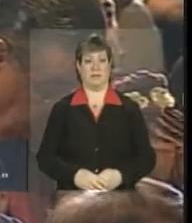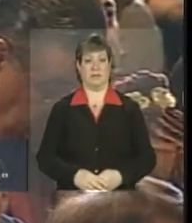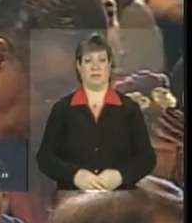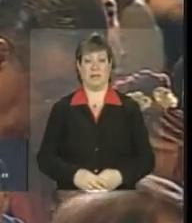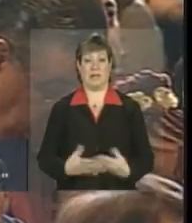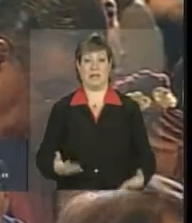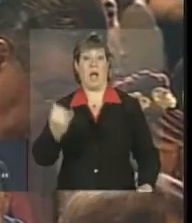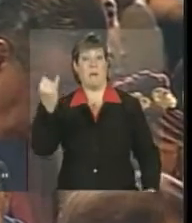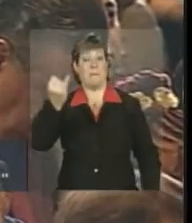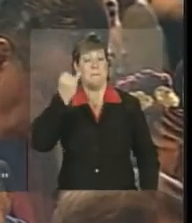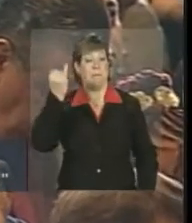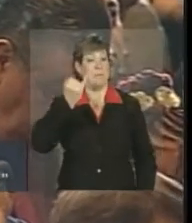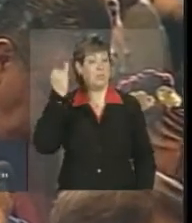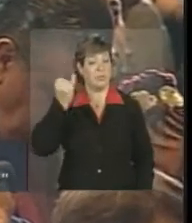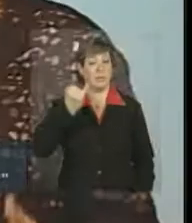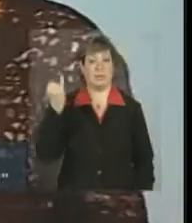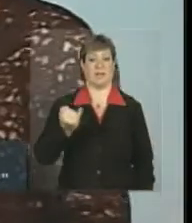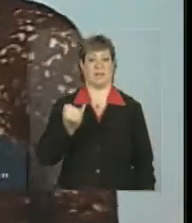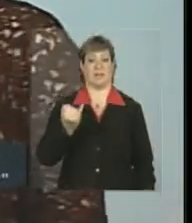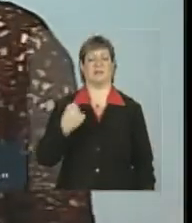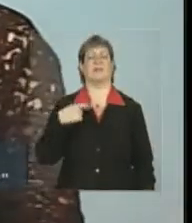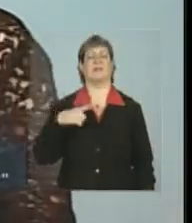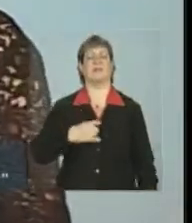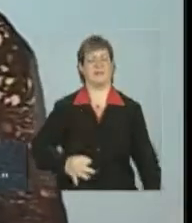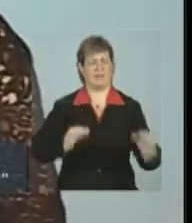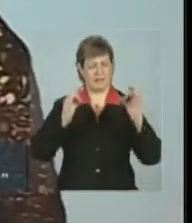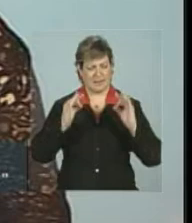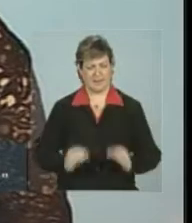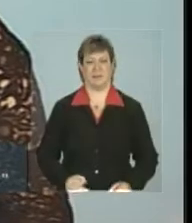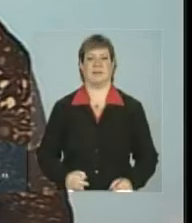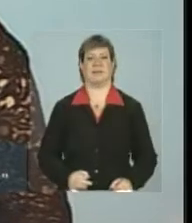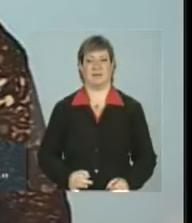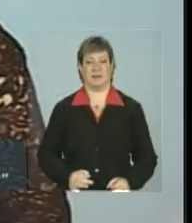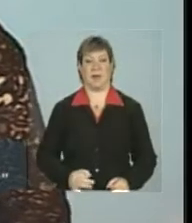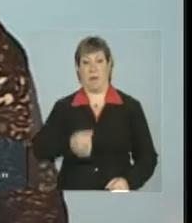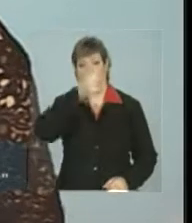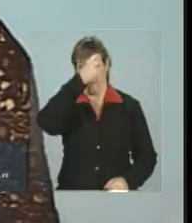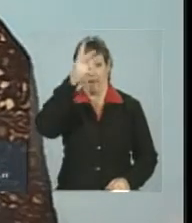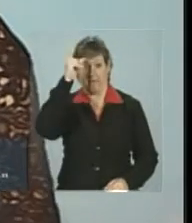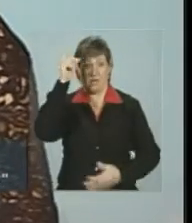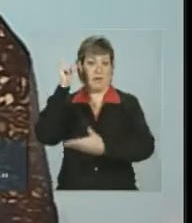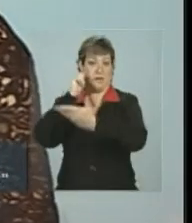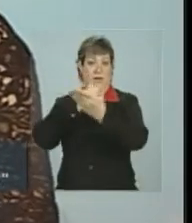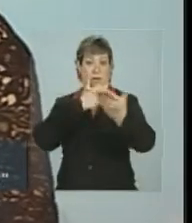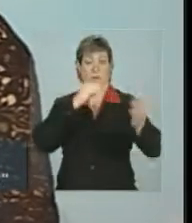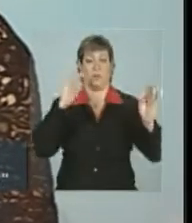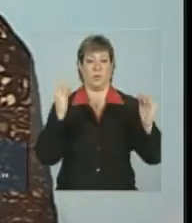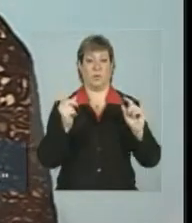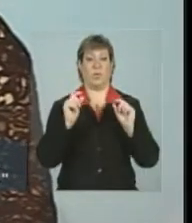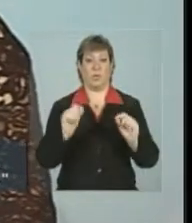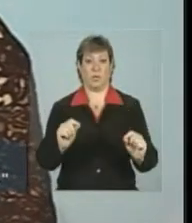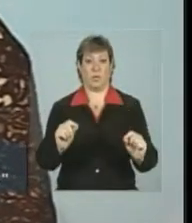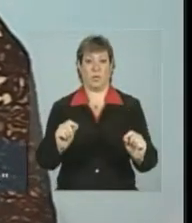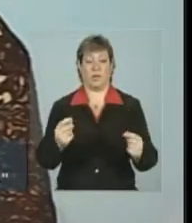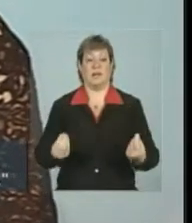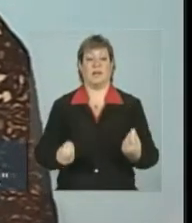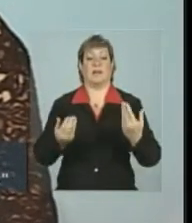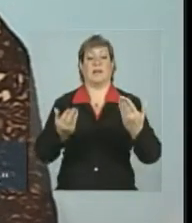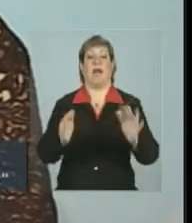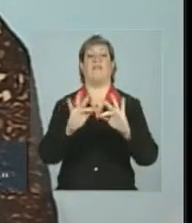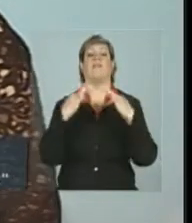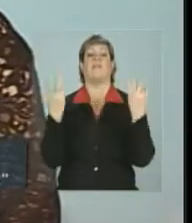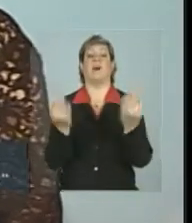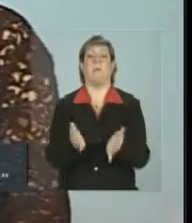A importância, eu tenho certeza, para os prefeitos e para as prefeitas, ao proporcionar às